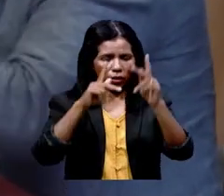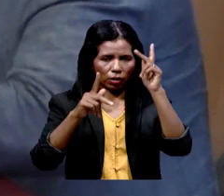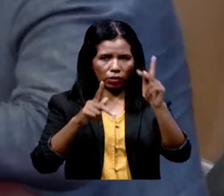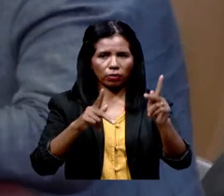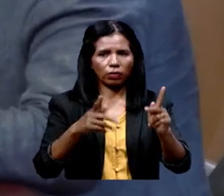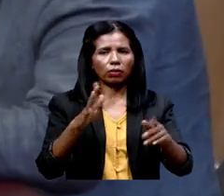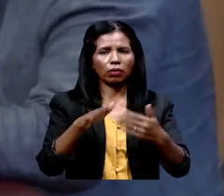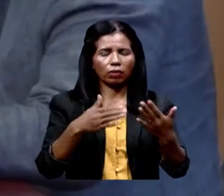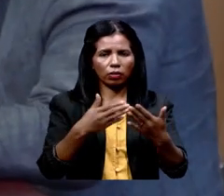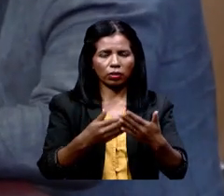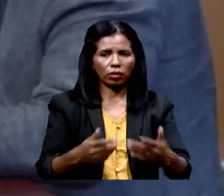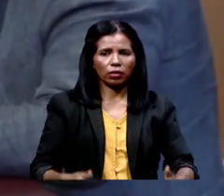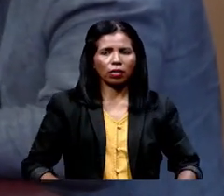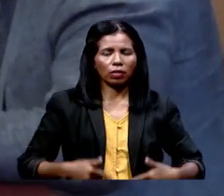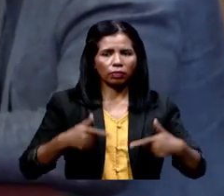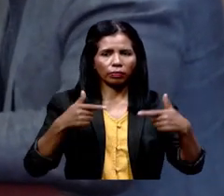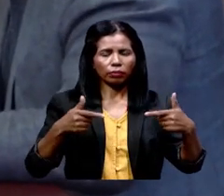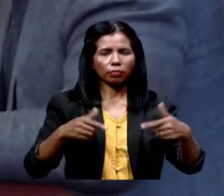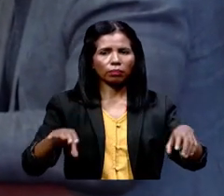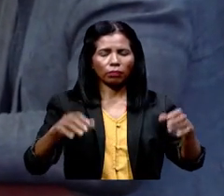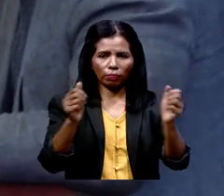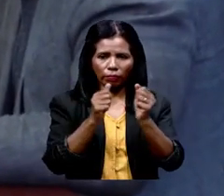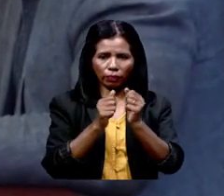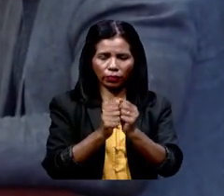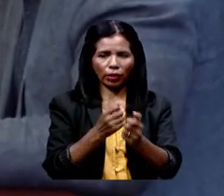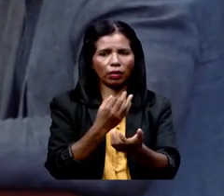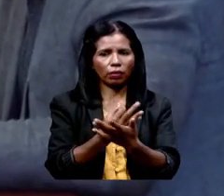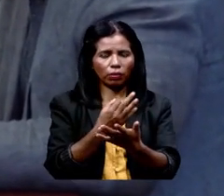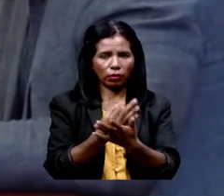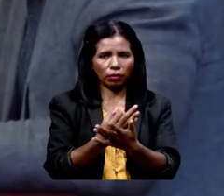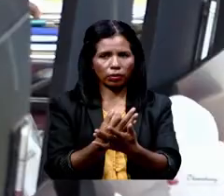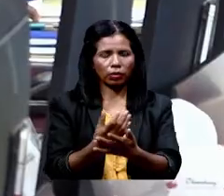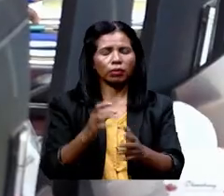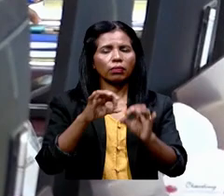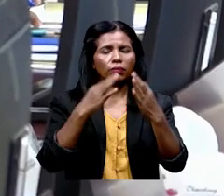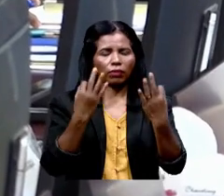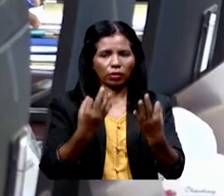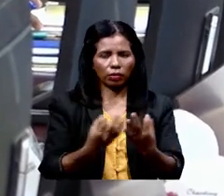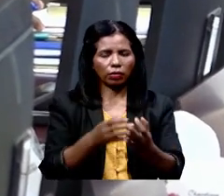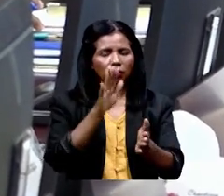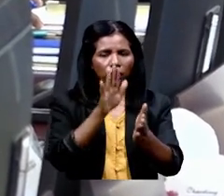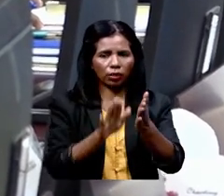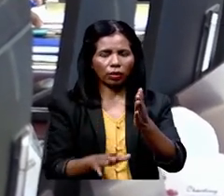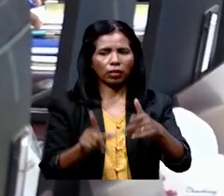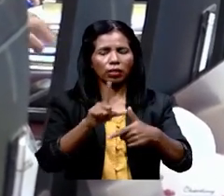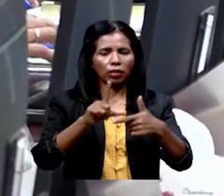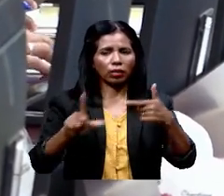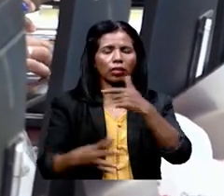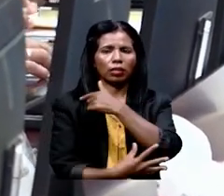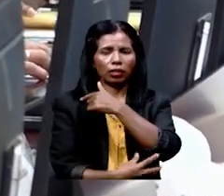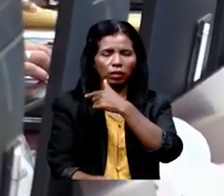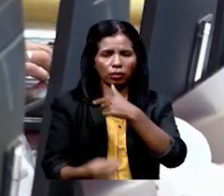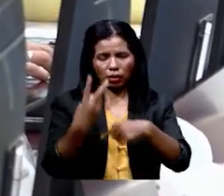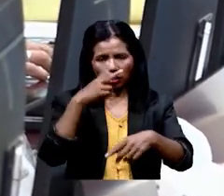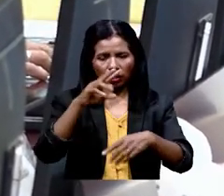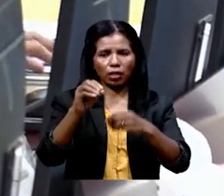beneficiário nebe se moris iha relação entre rendimento per capita familiar nebe ki cliu iha linha pobreza no